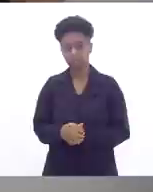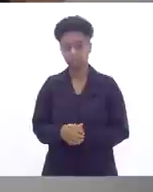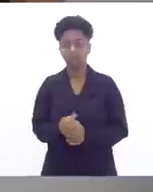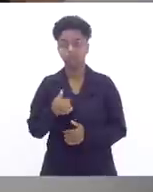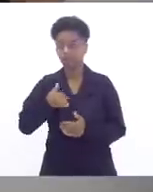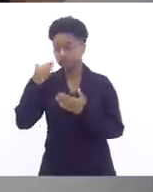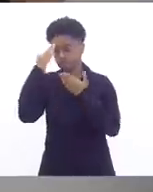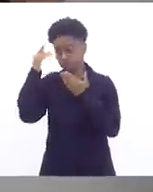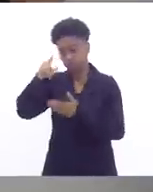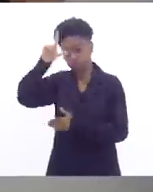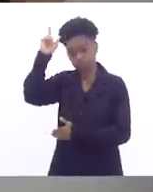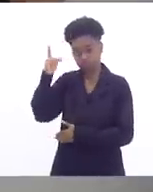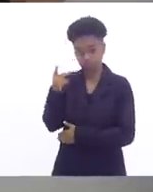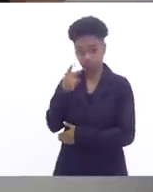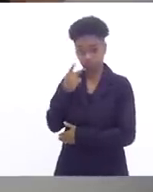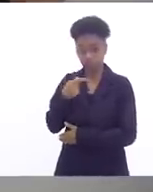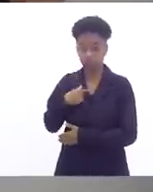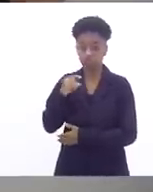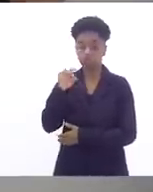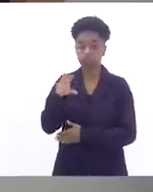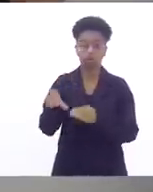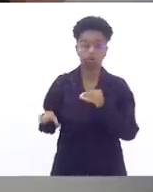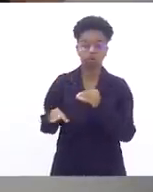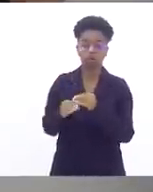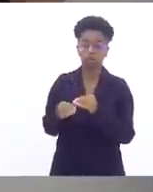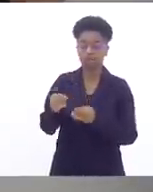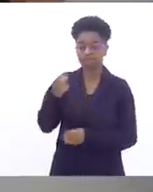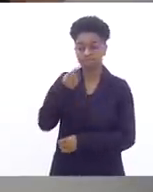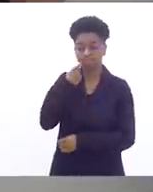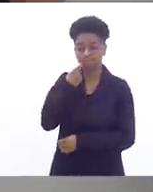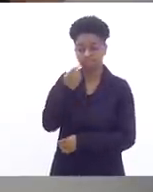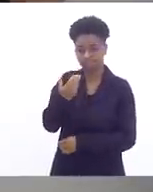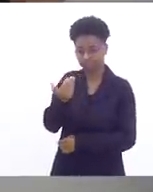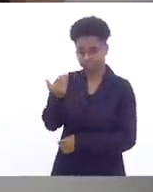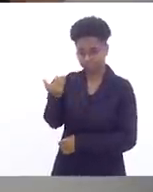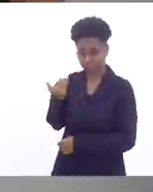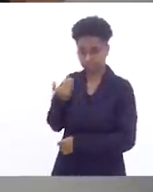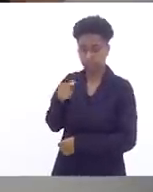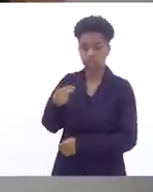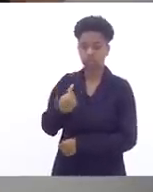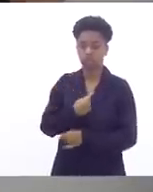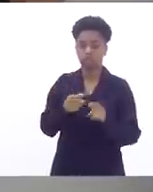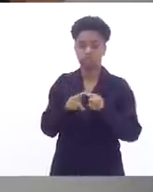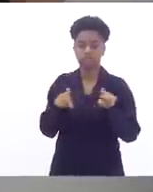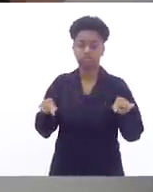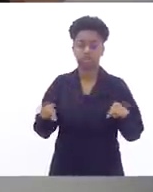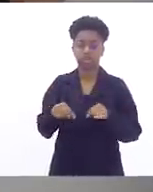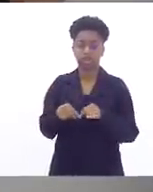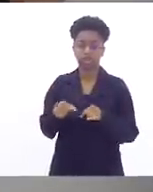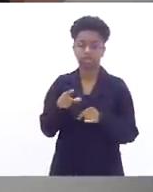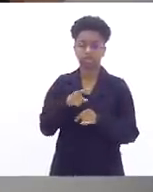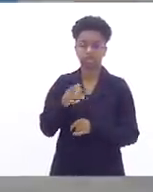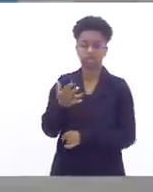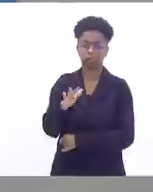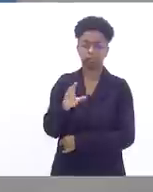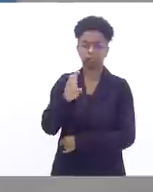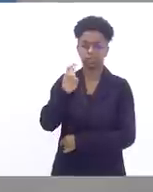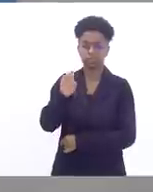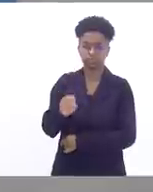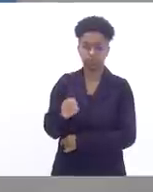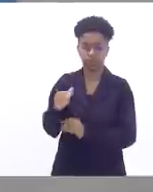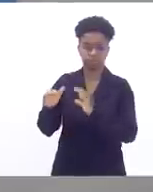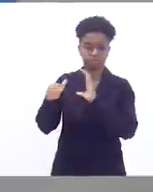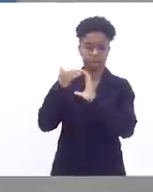Luiz Paulo queria fazer apenas uma ponderação na última sexta-feira o nosso gabinete recebeu cerca de 50